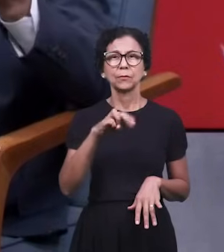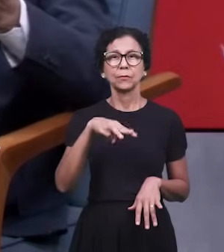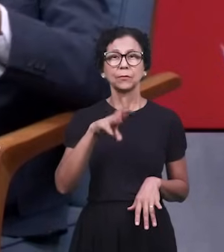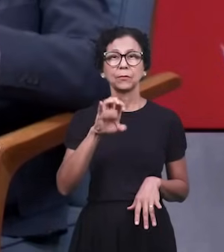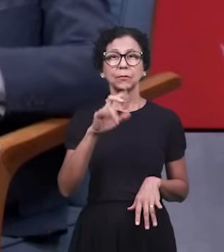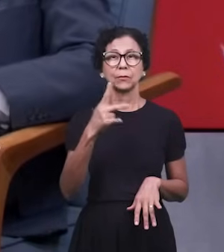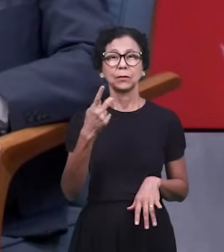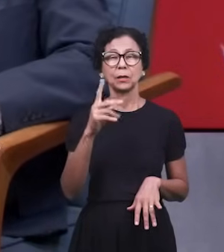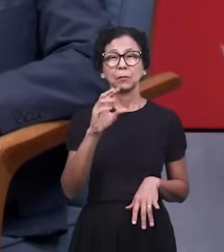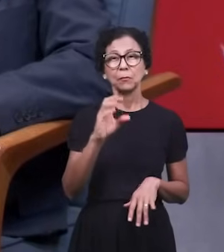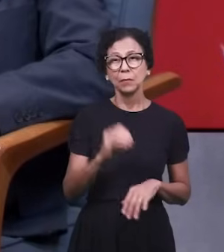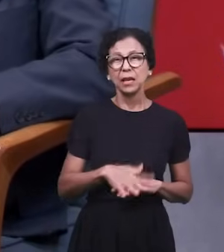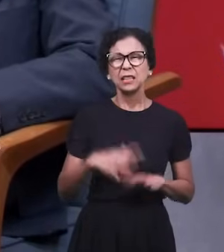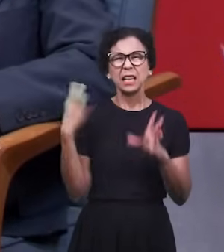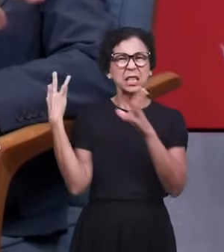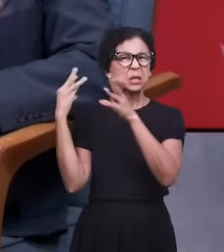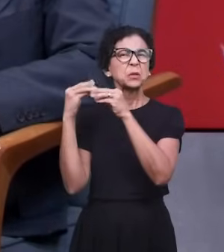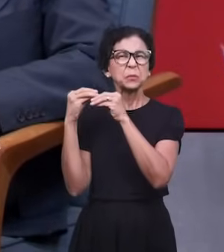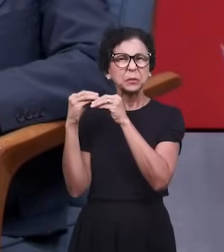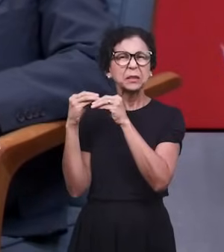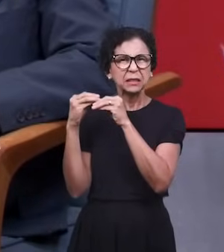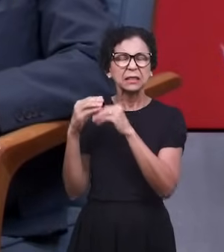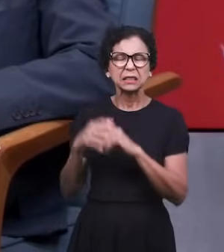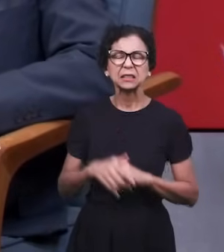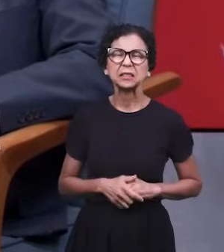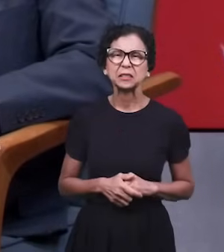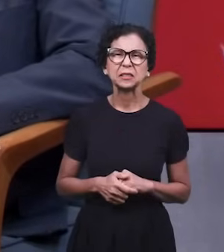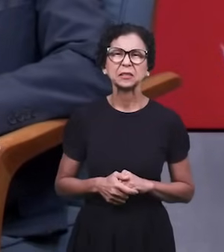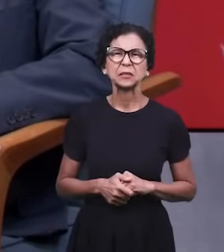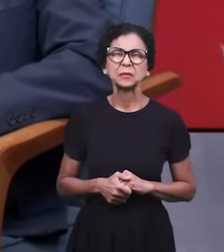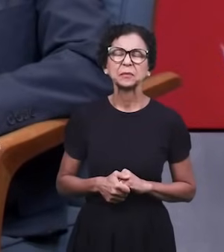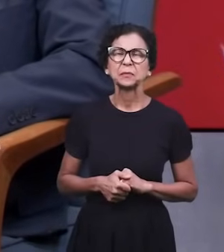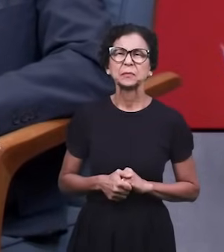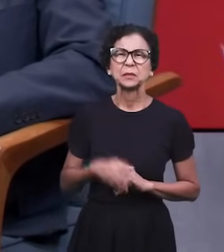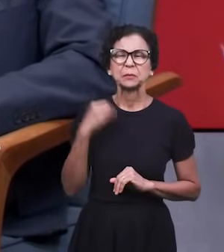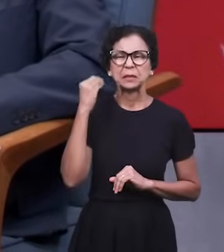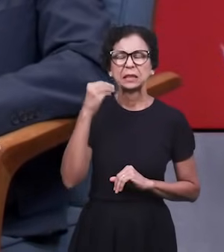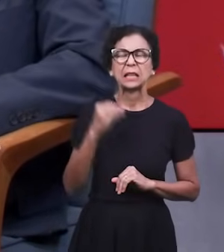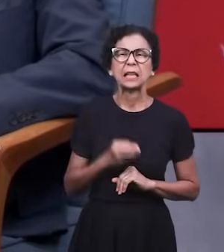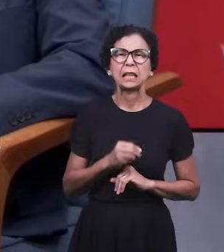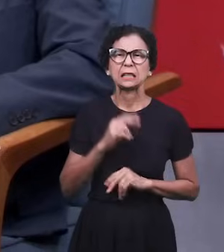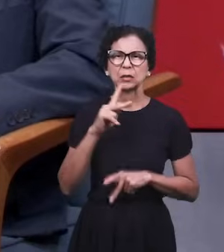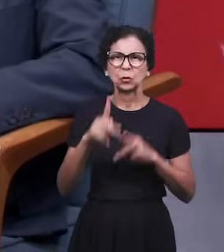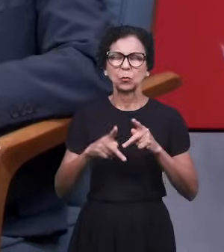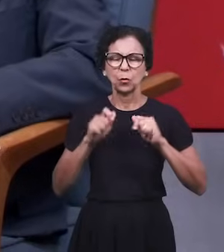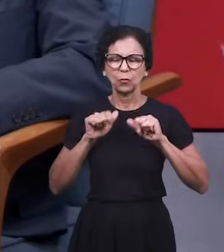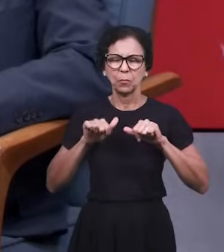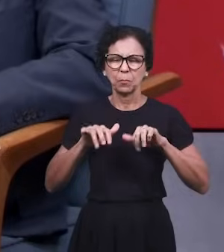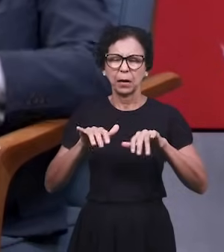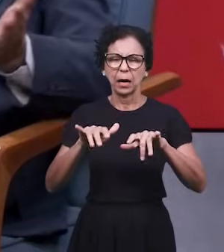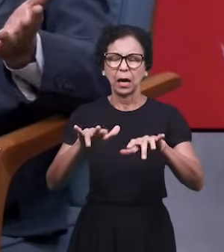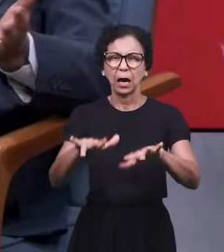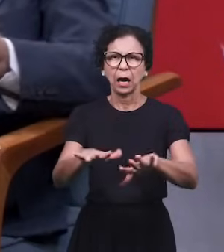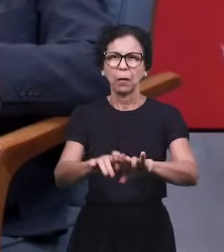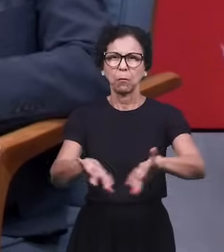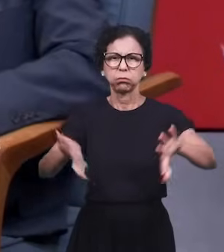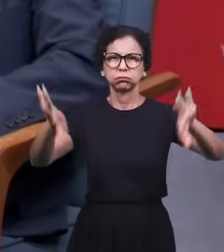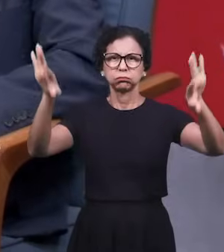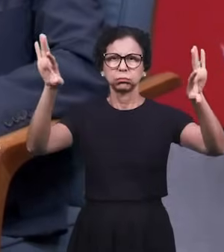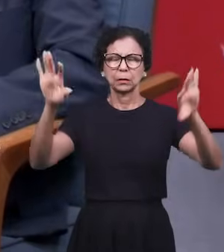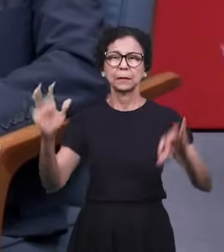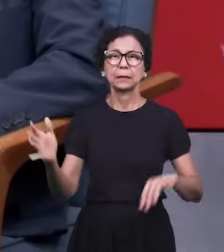na aula de geografia, disse para a turma o seguinte: olha, eu sou evangélico, ele dizendo que era